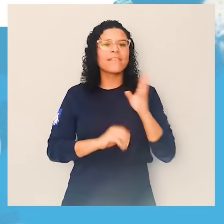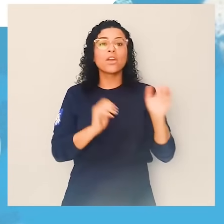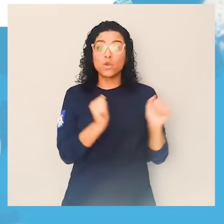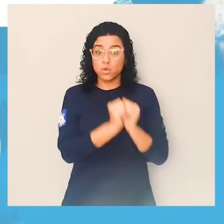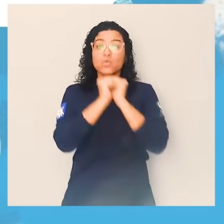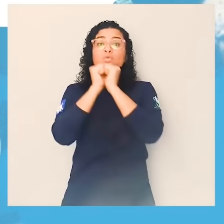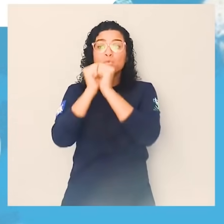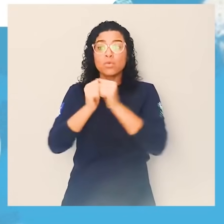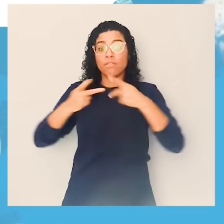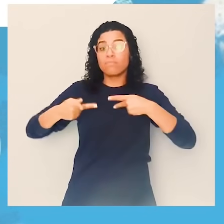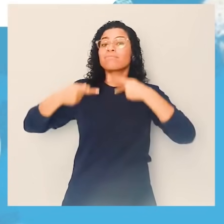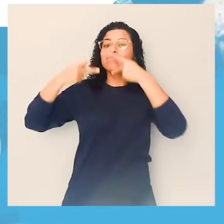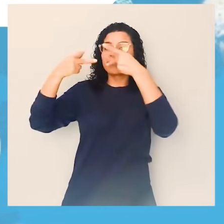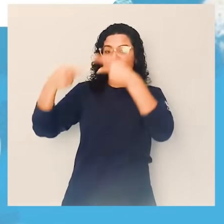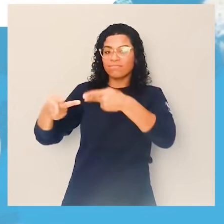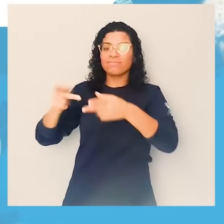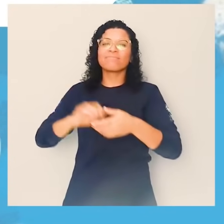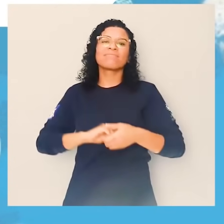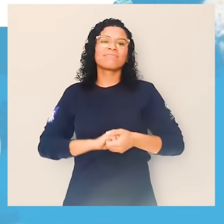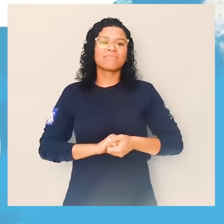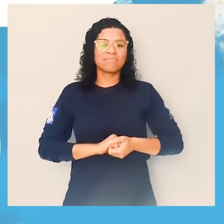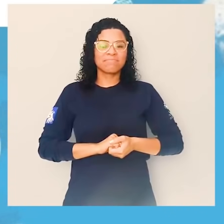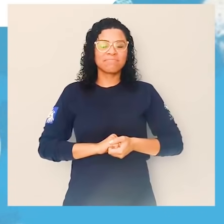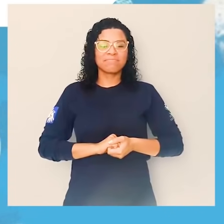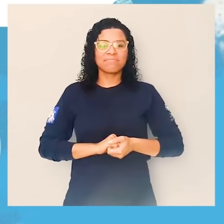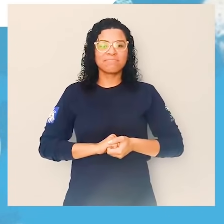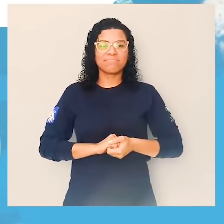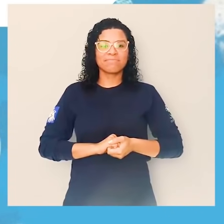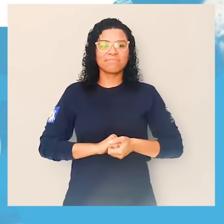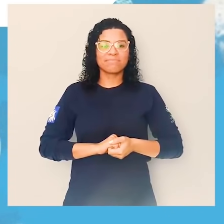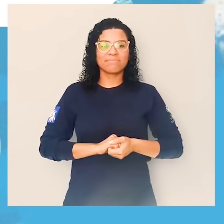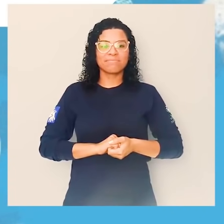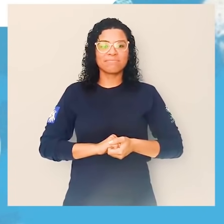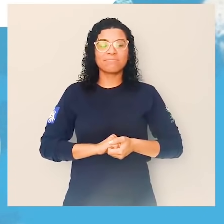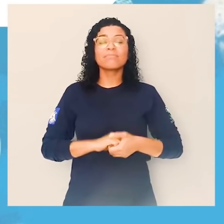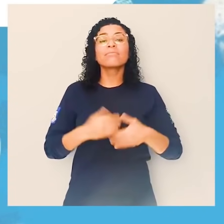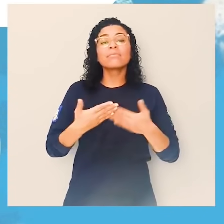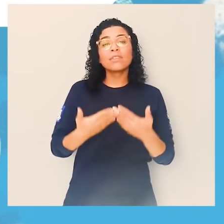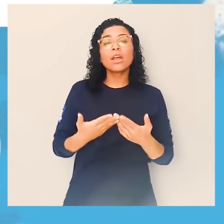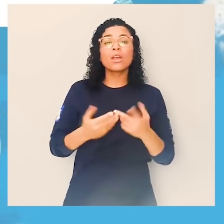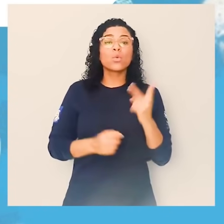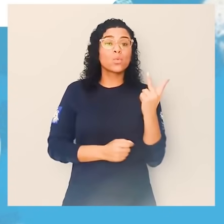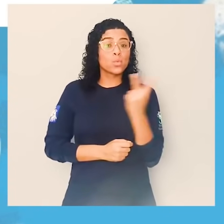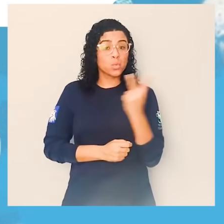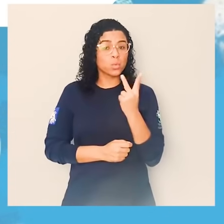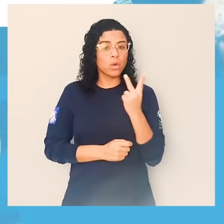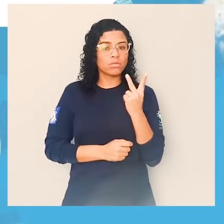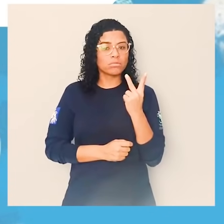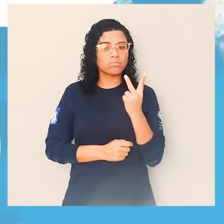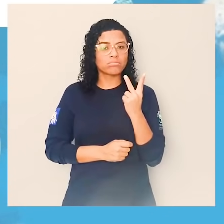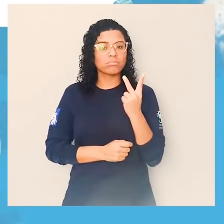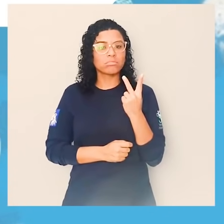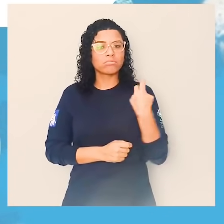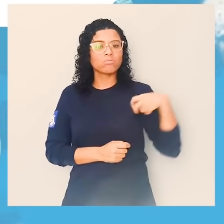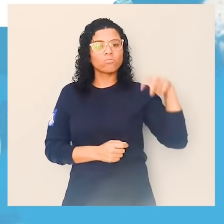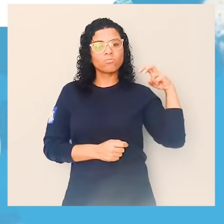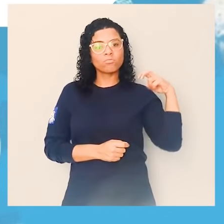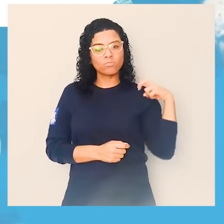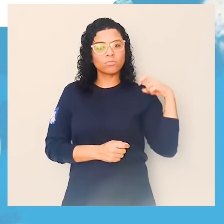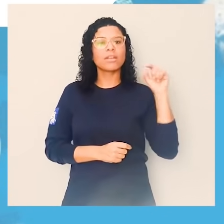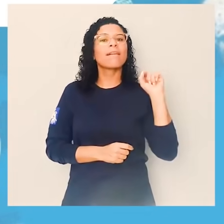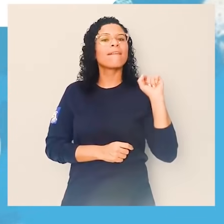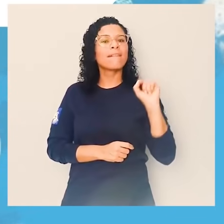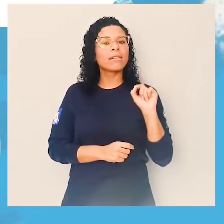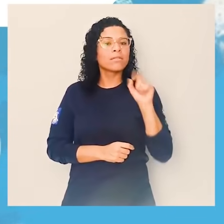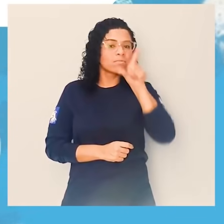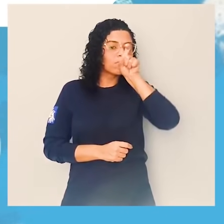boca!", mas que pelo menos era uma companhia. O reizinho botou o papagaio no ombro, deu uma última olhada